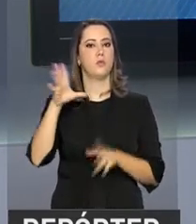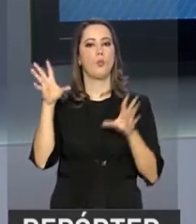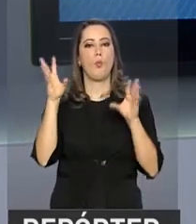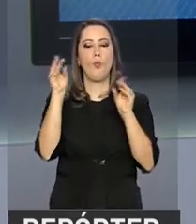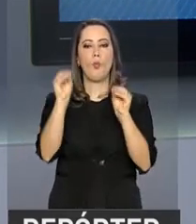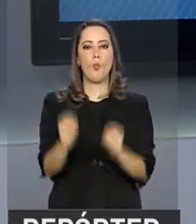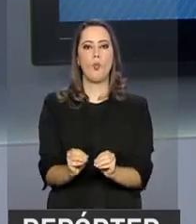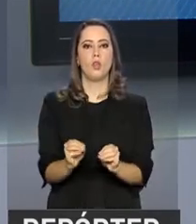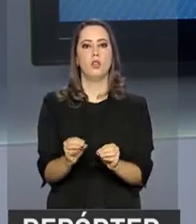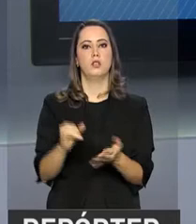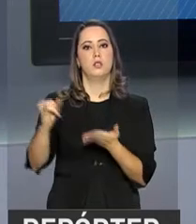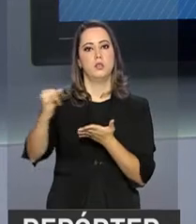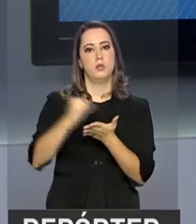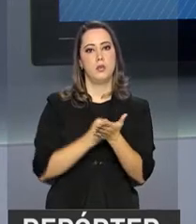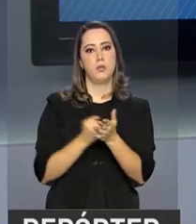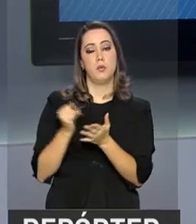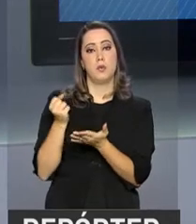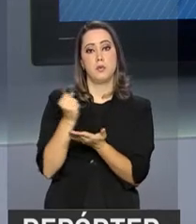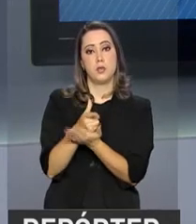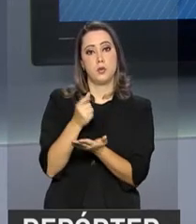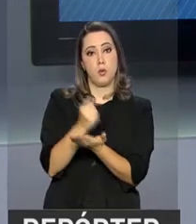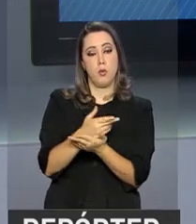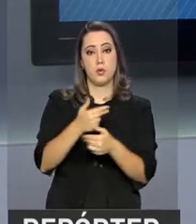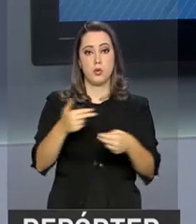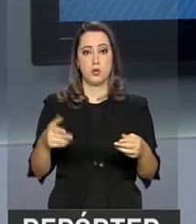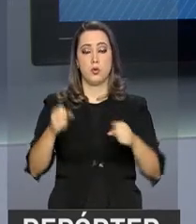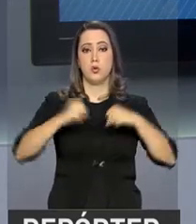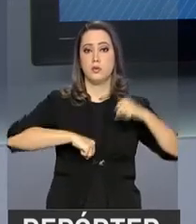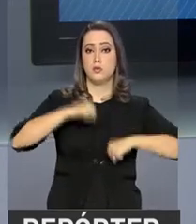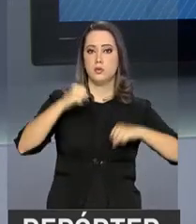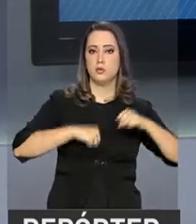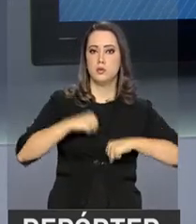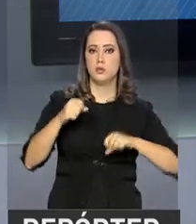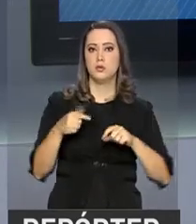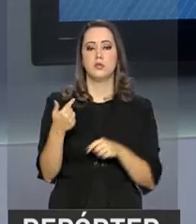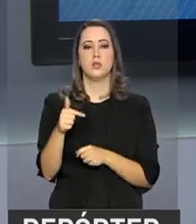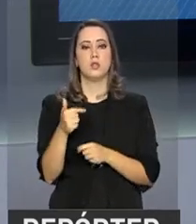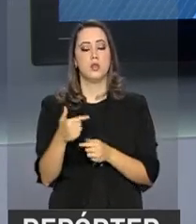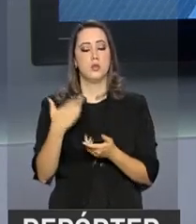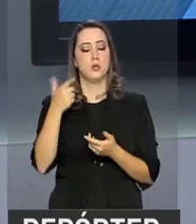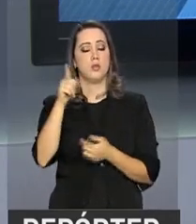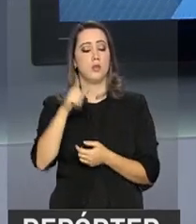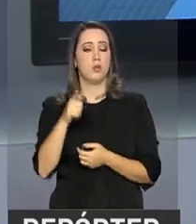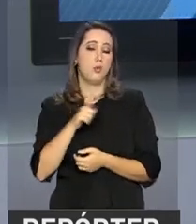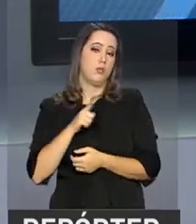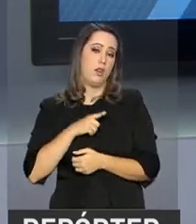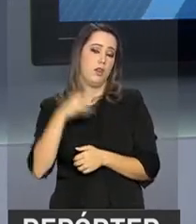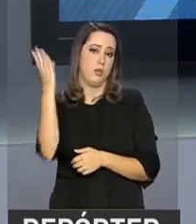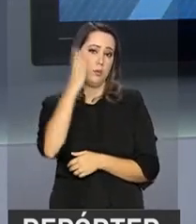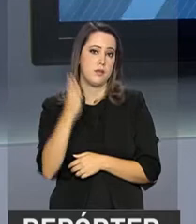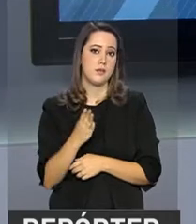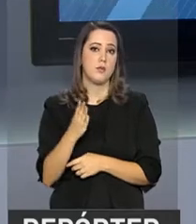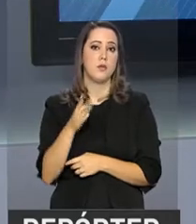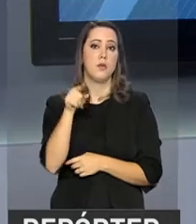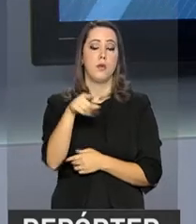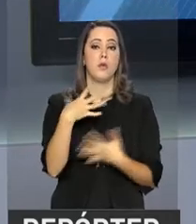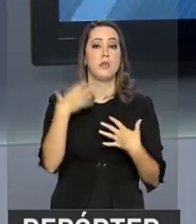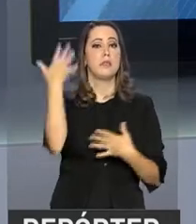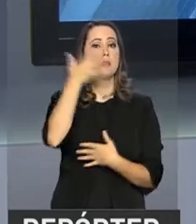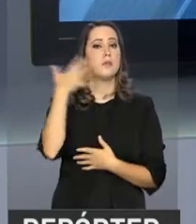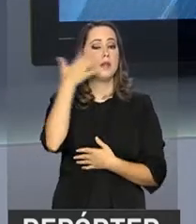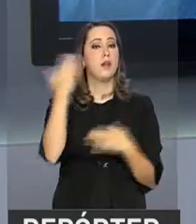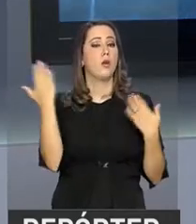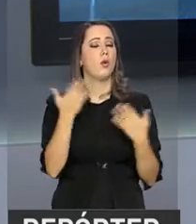os impostos para importação de máquinas e equipamentos industriais que não são produzidos no país quem explica pra gente